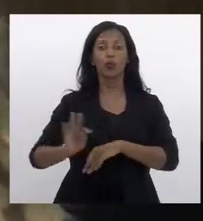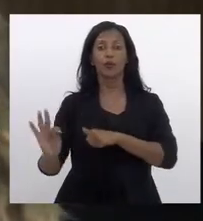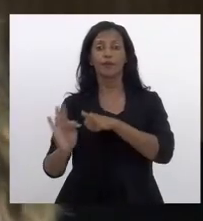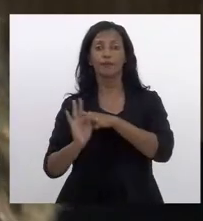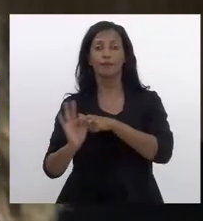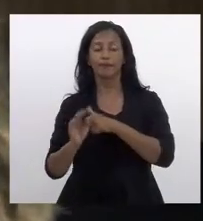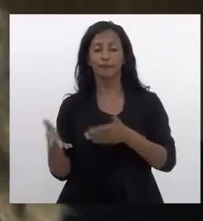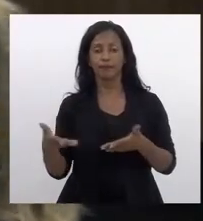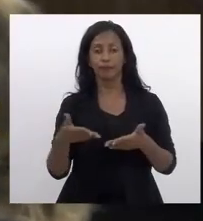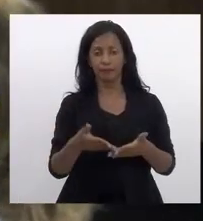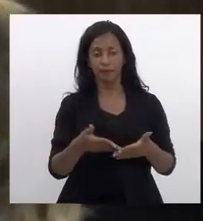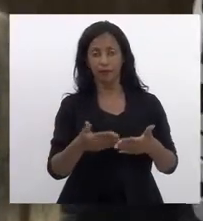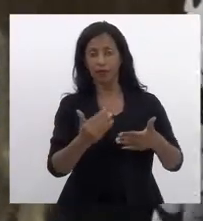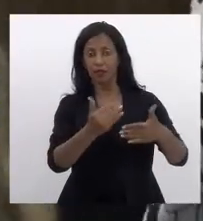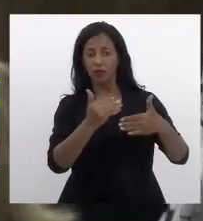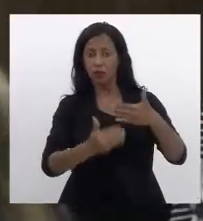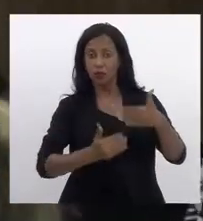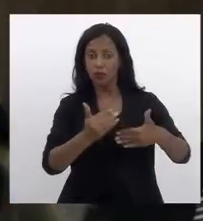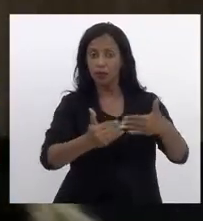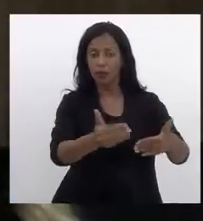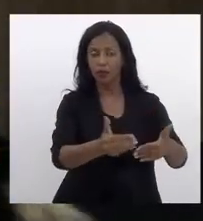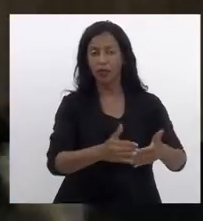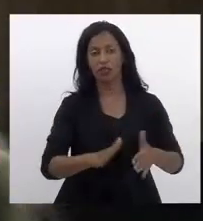técnicos subsequentes.